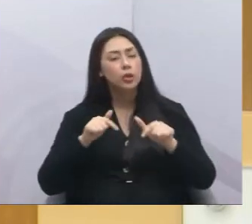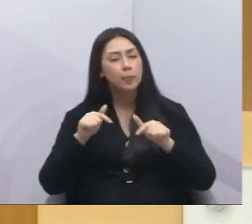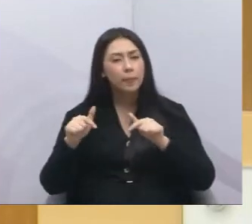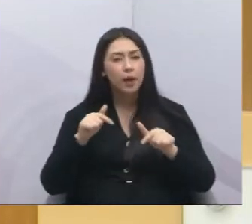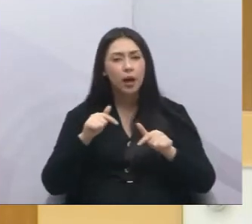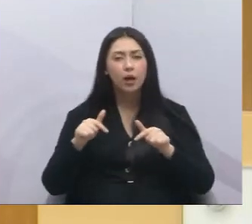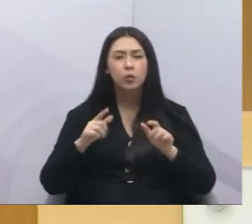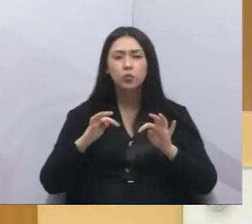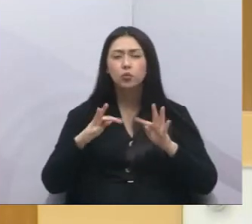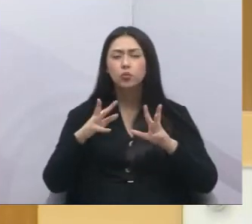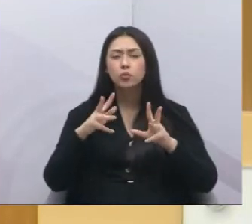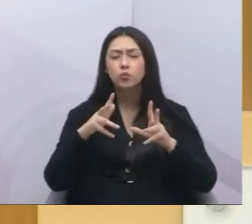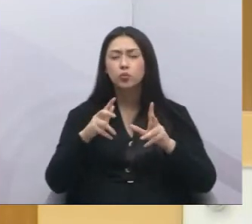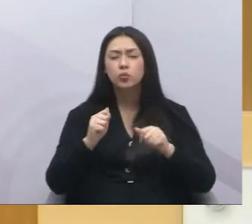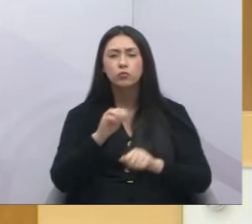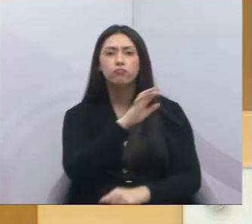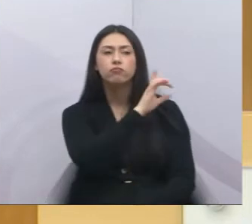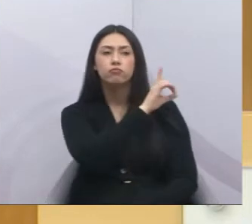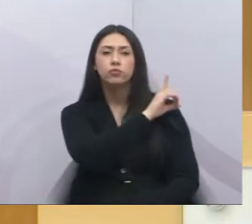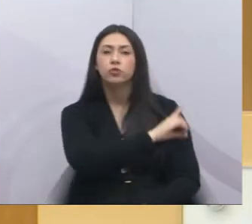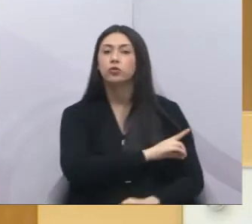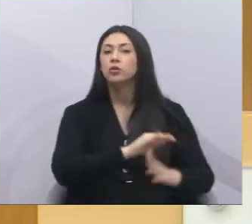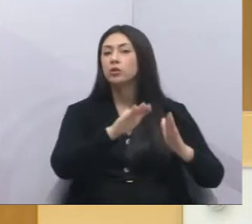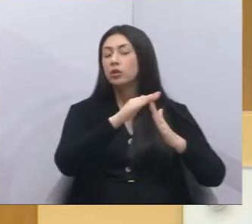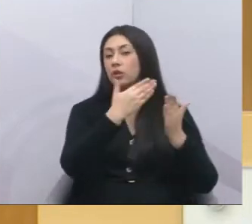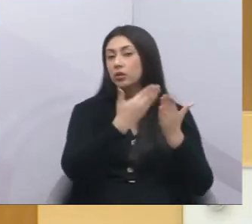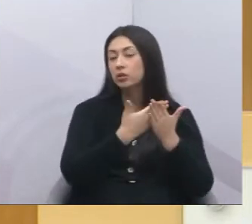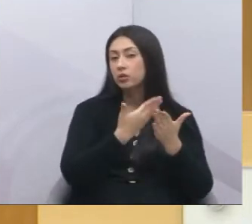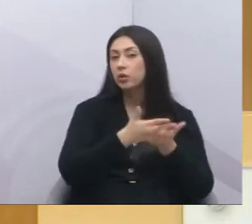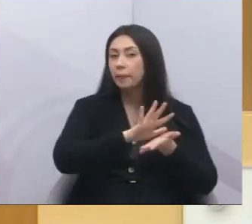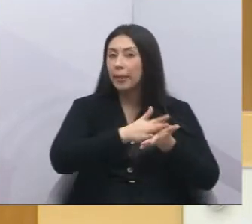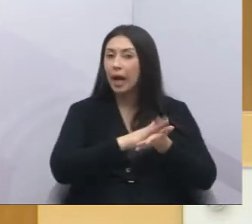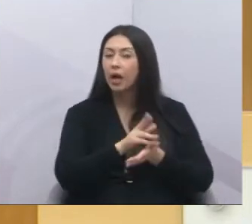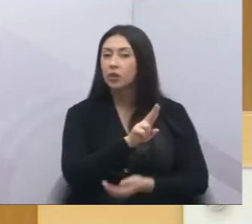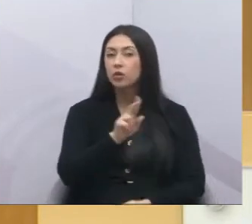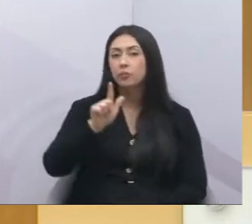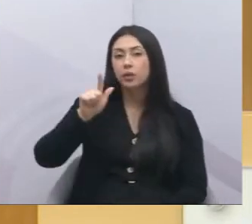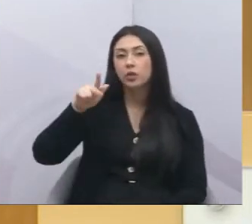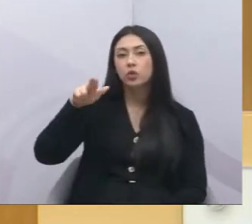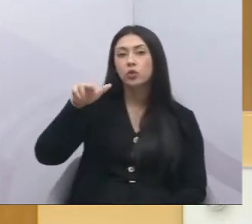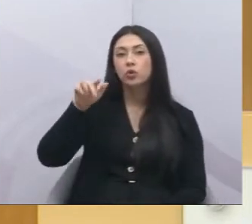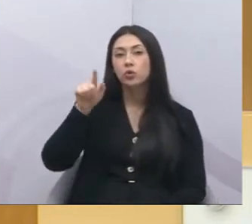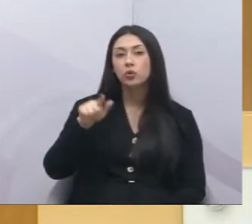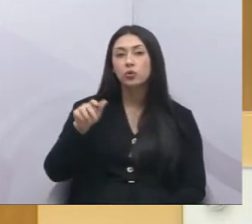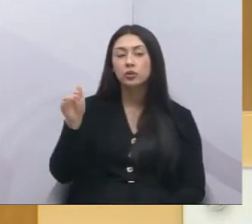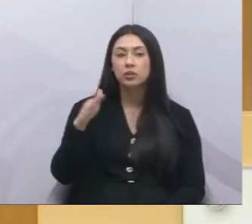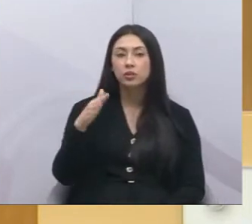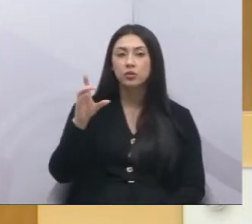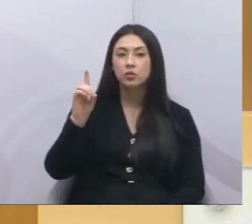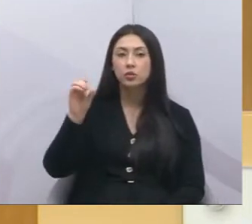toda a diretoria da escola de samba Luz do Amanhã.